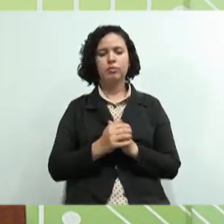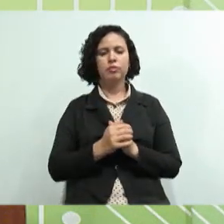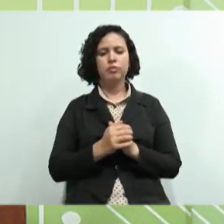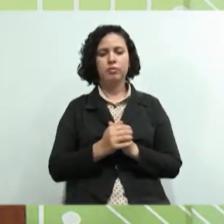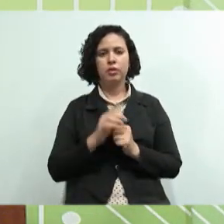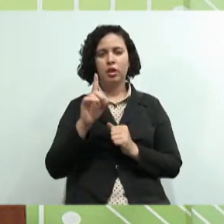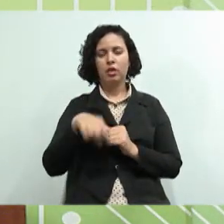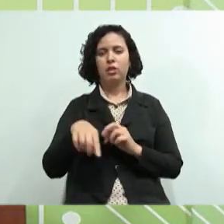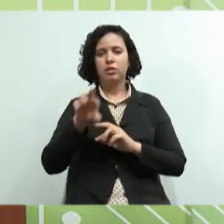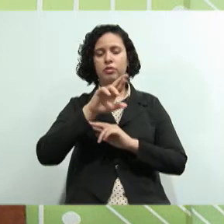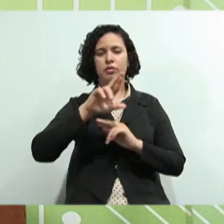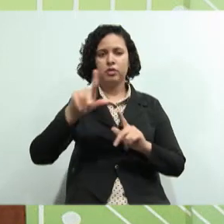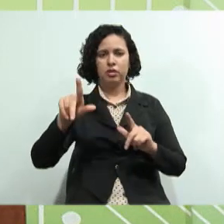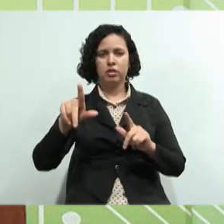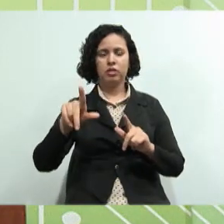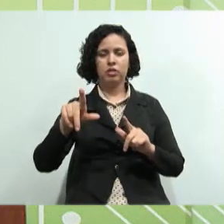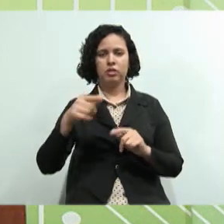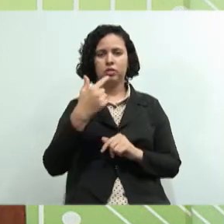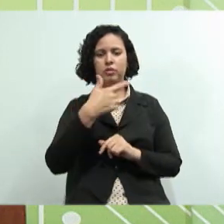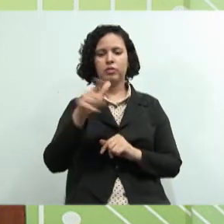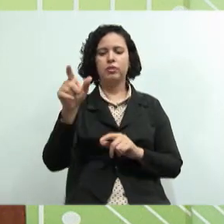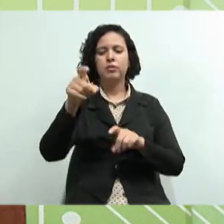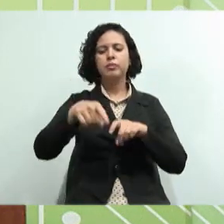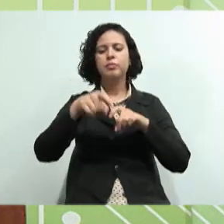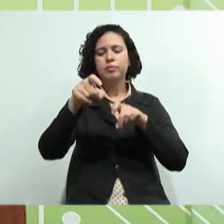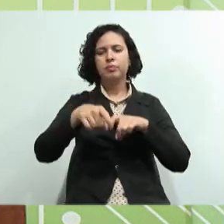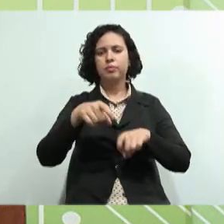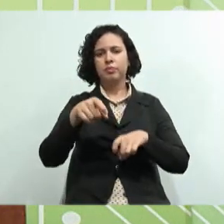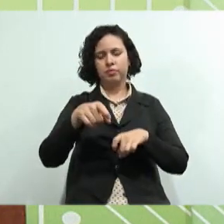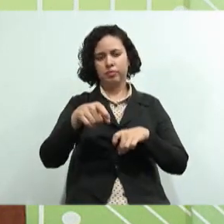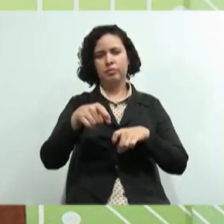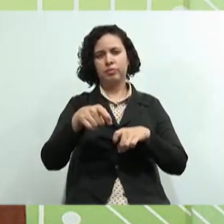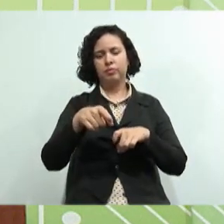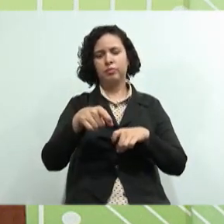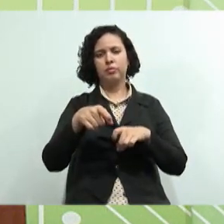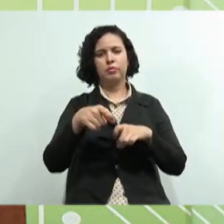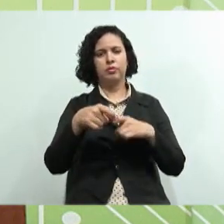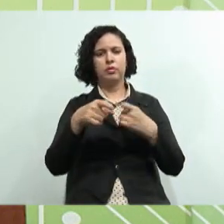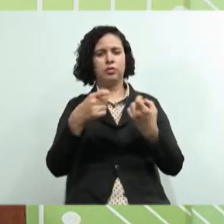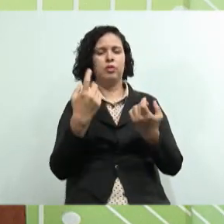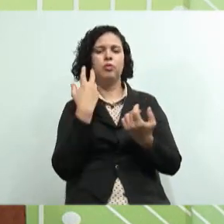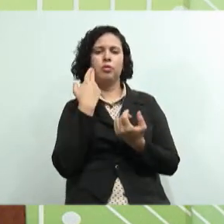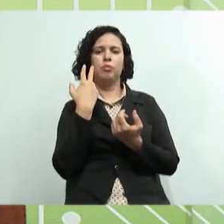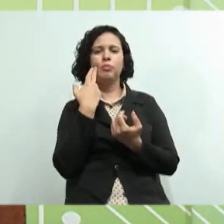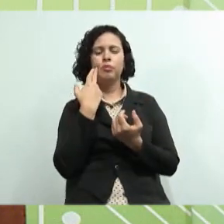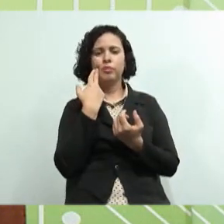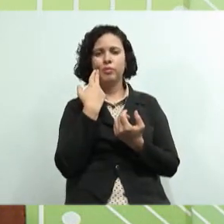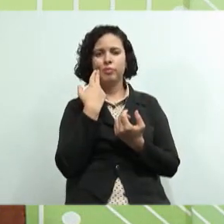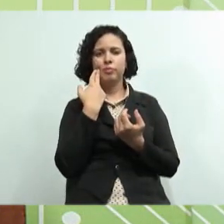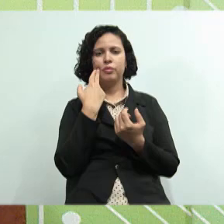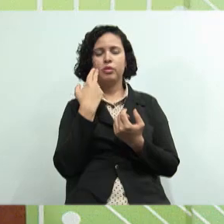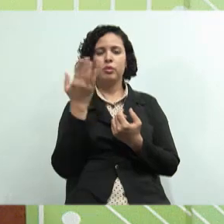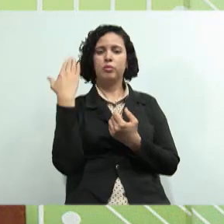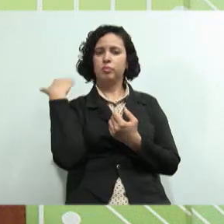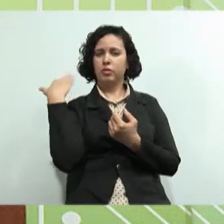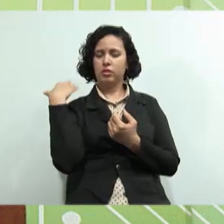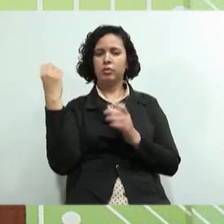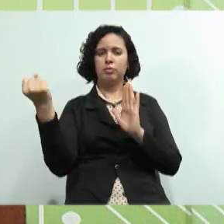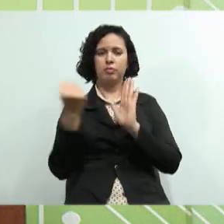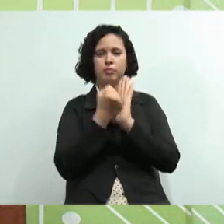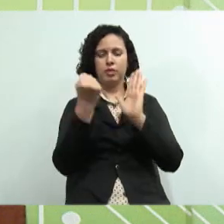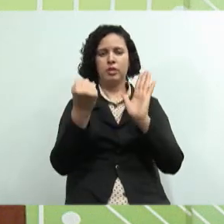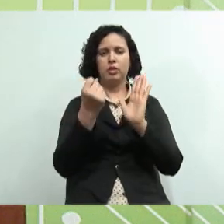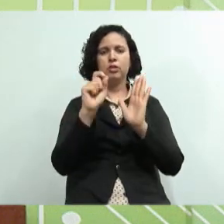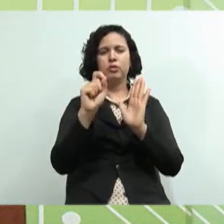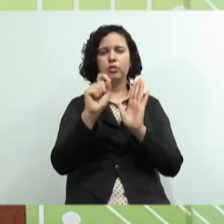pouco diferente do que a gente chama de agricultura convencional ou agricultura não familiar, e no passado foi marcado por um estigma